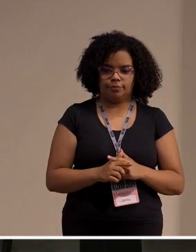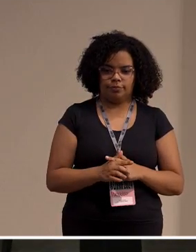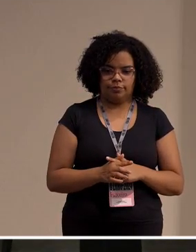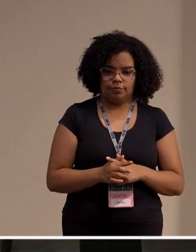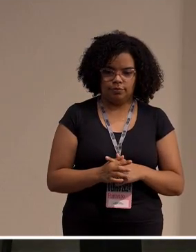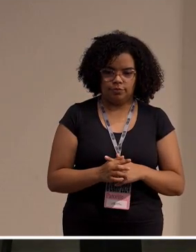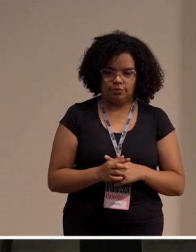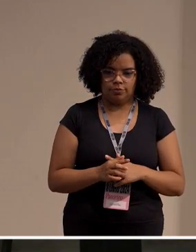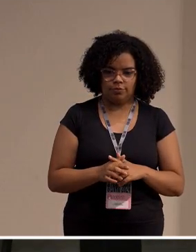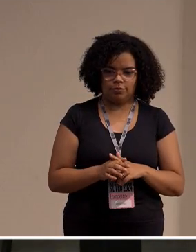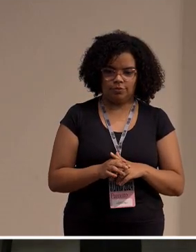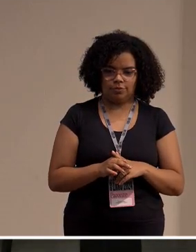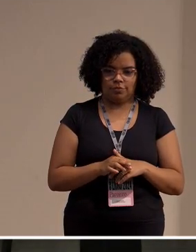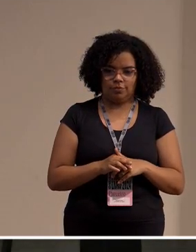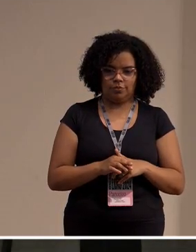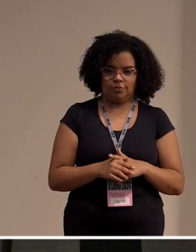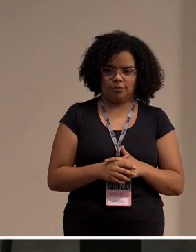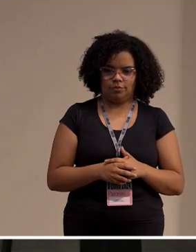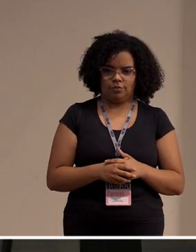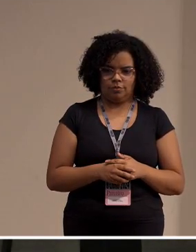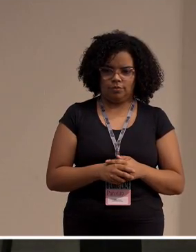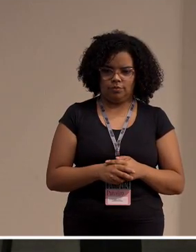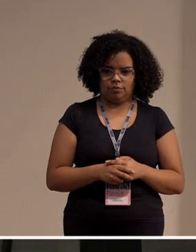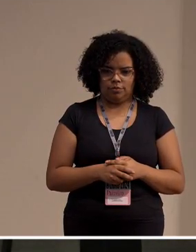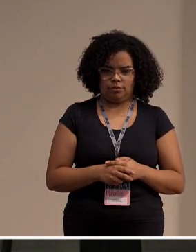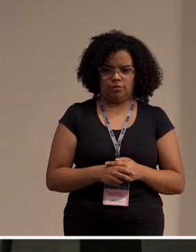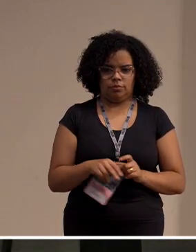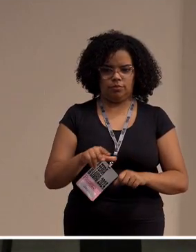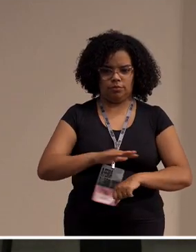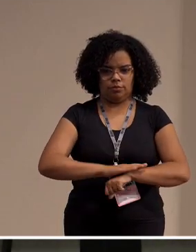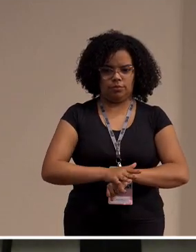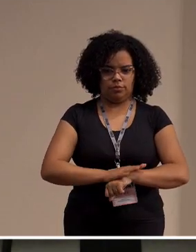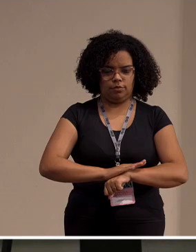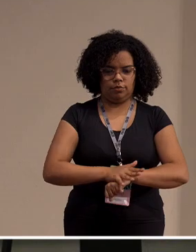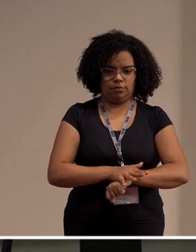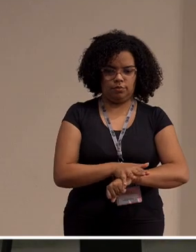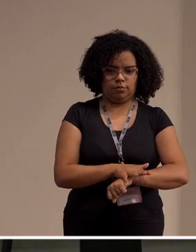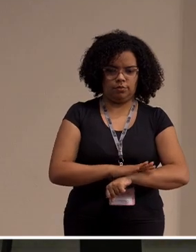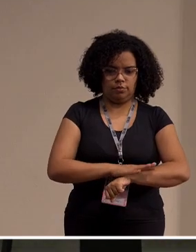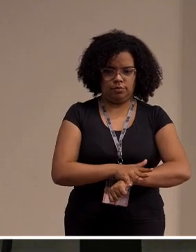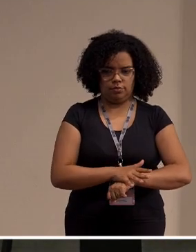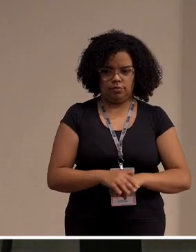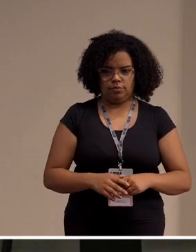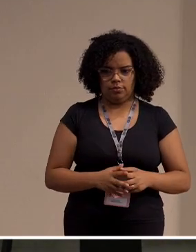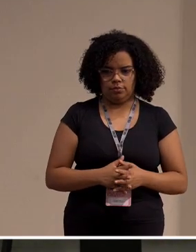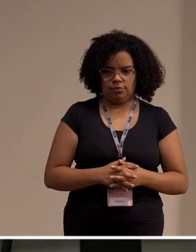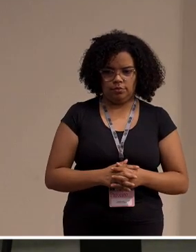do jornalismo nessas questões raciais contemporâneas?